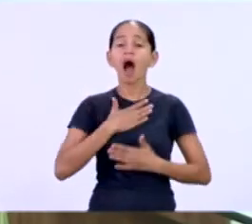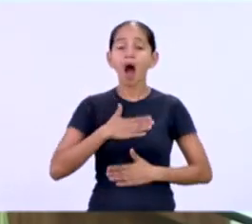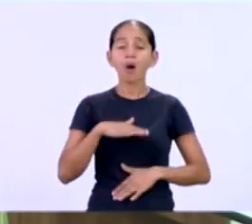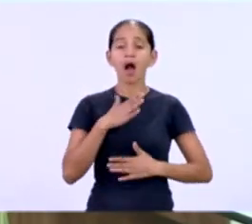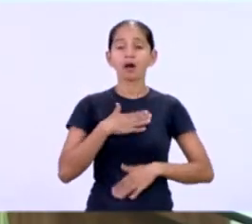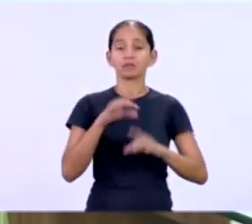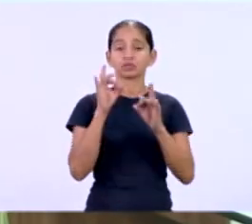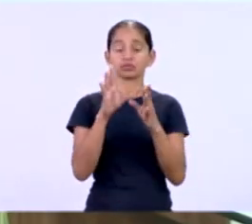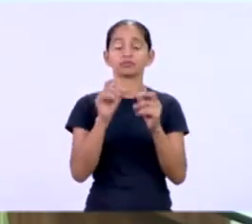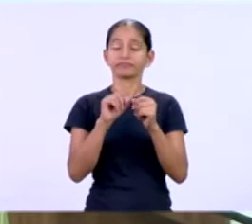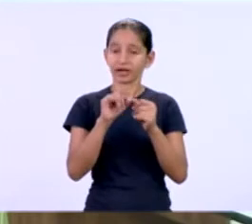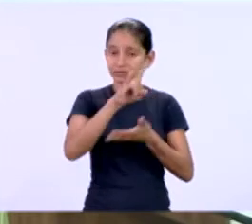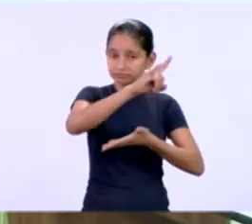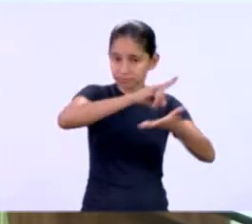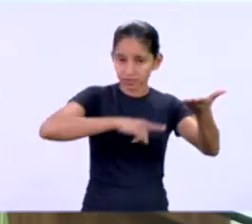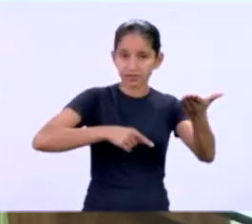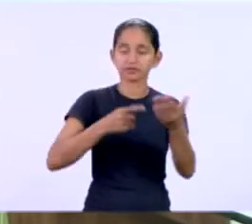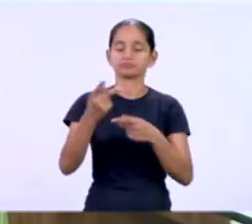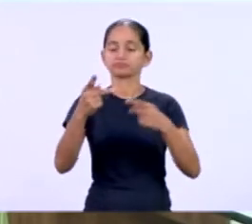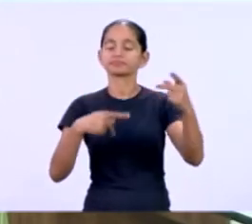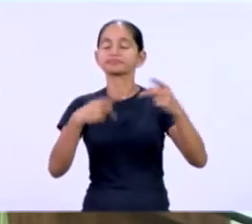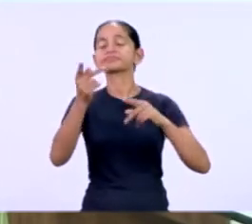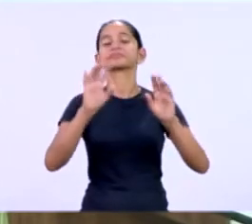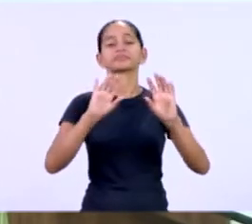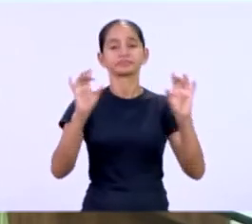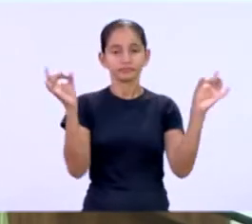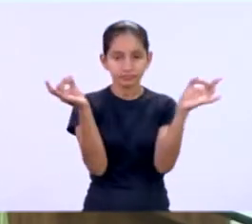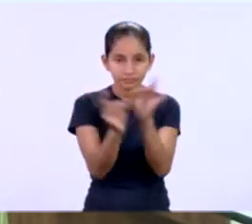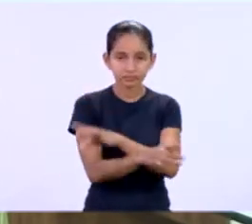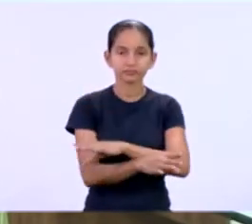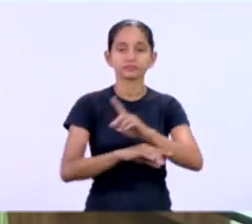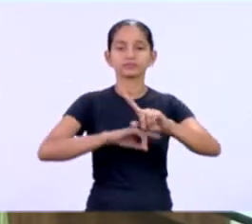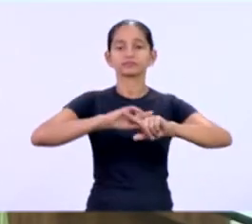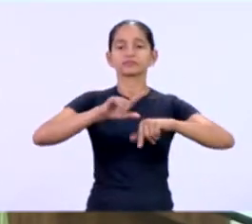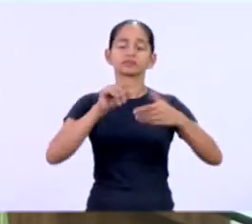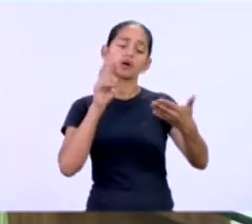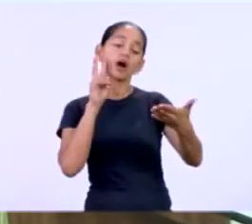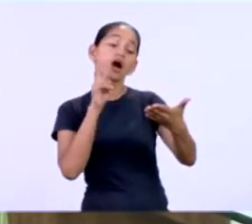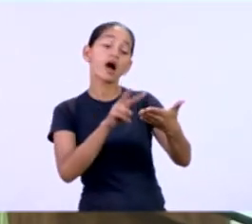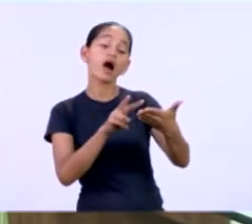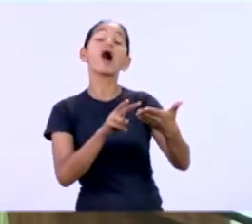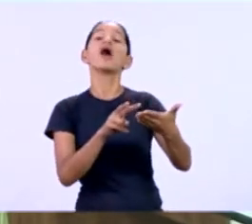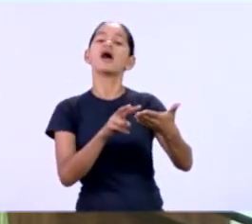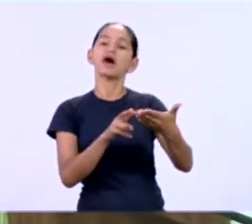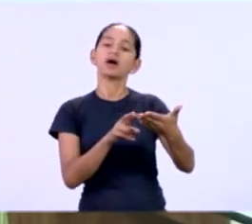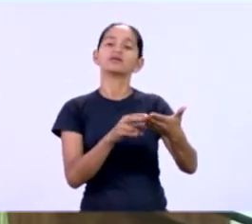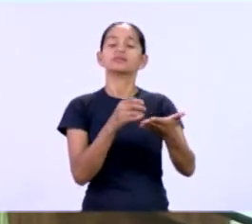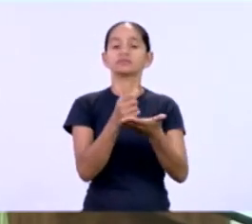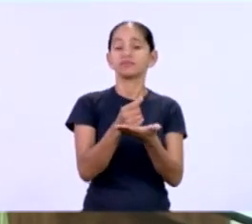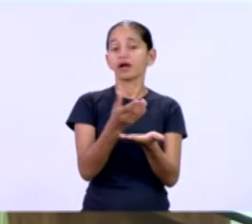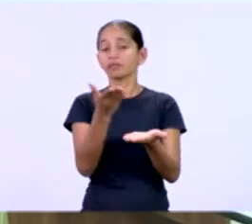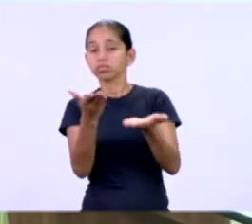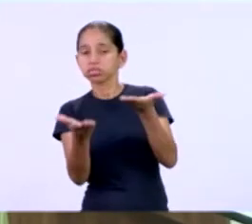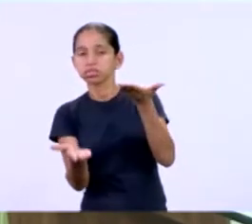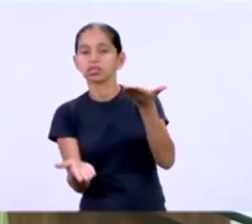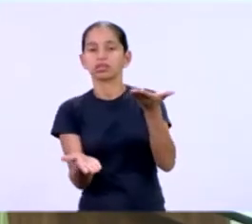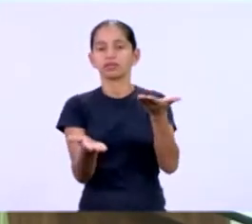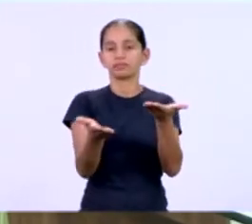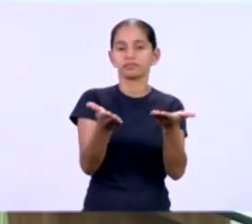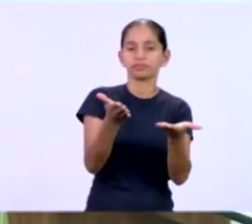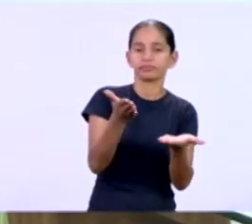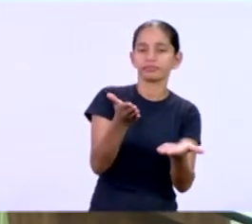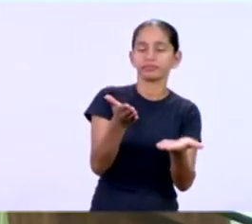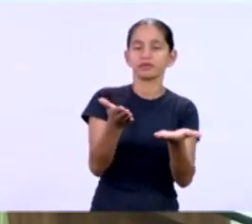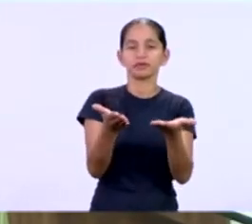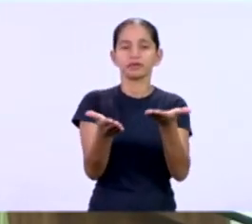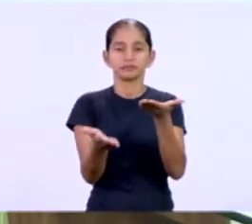ser feito assim. Por quê? Porque o planejamento ele vai estar sempre sendo equilibrado, ele vai estar sempre